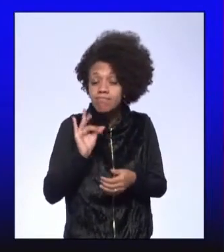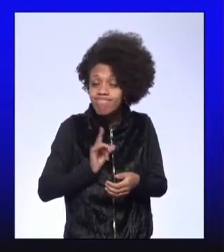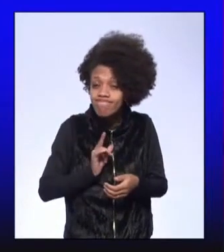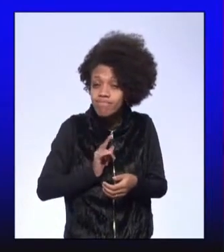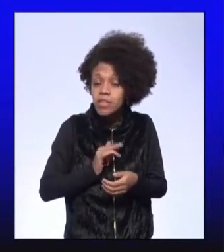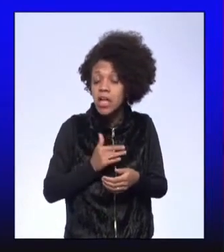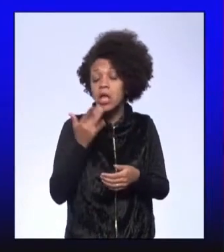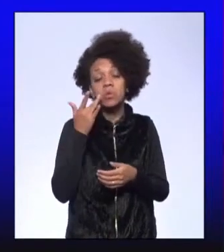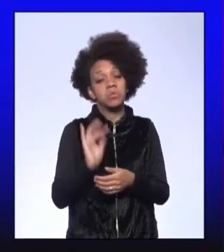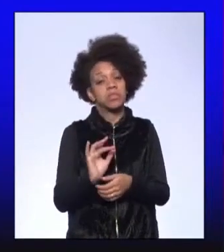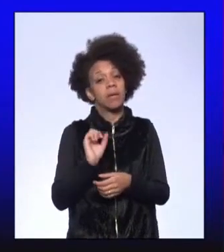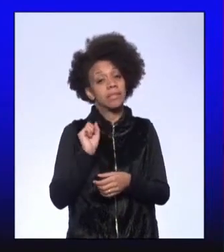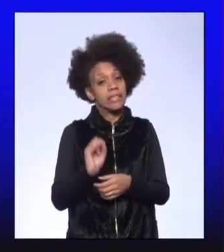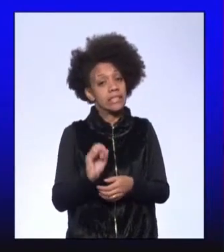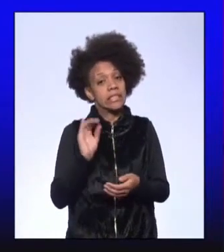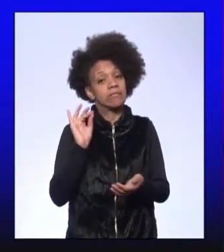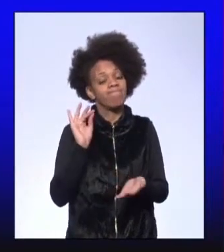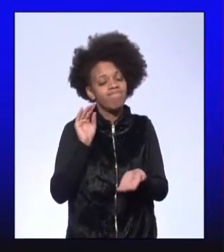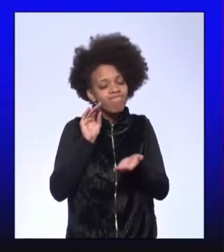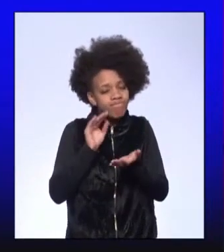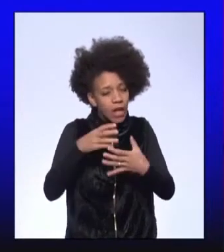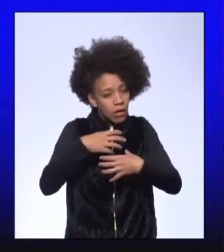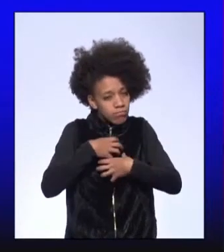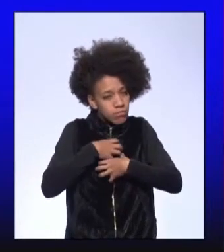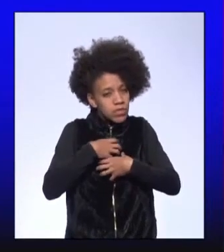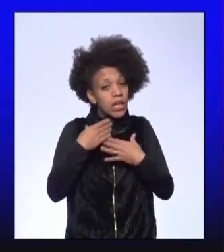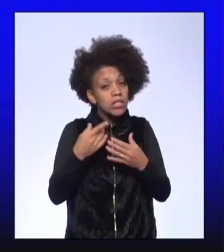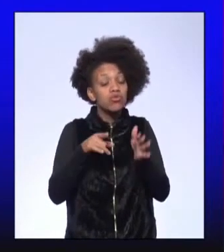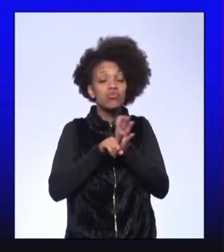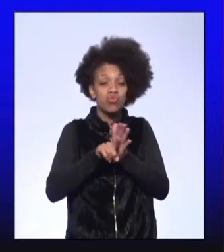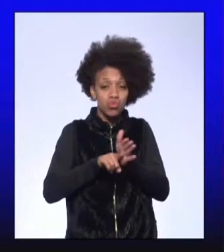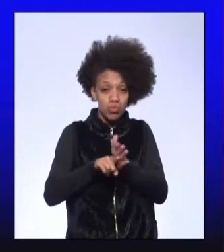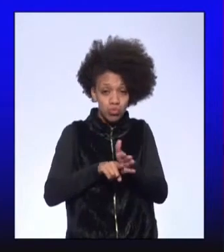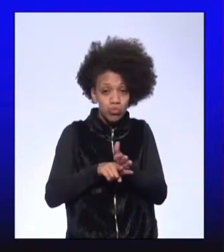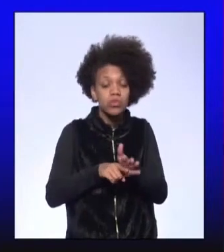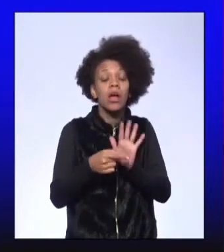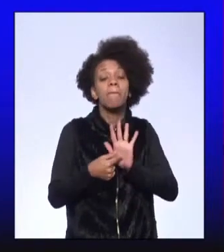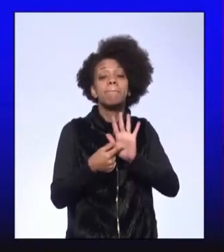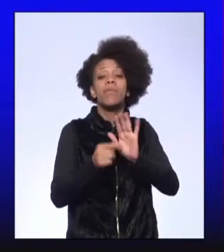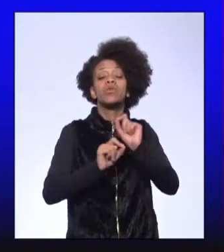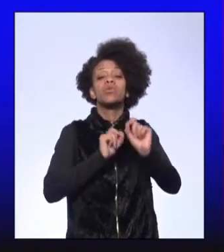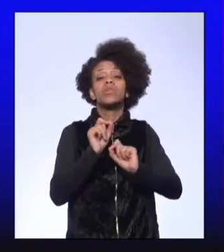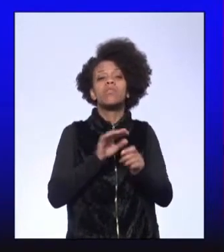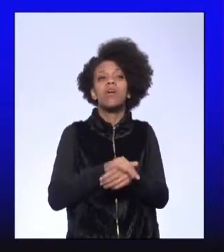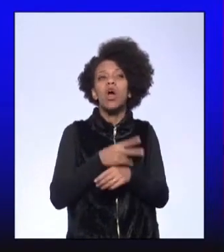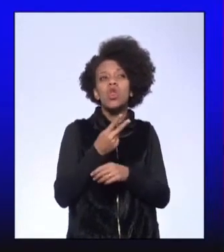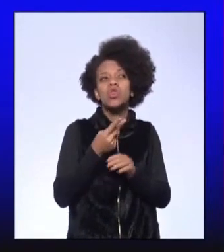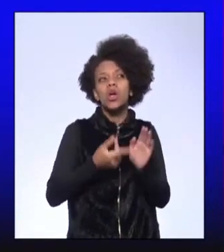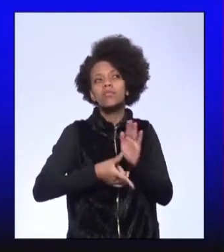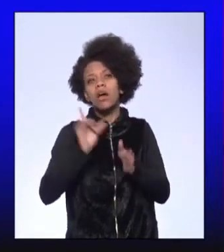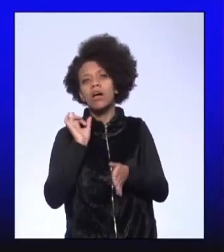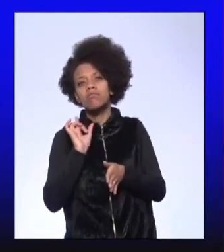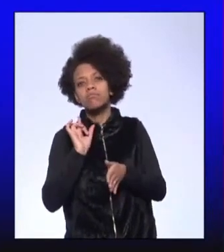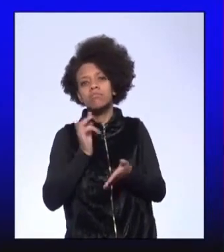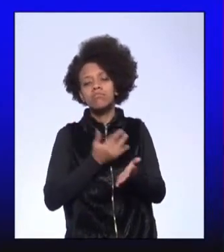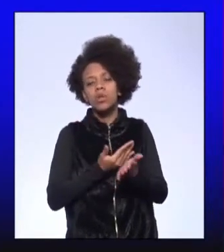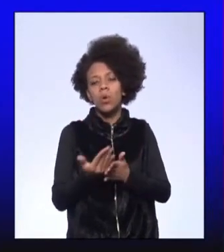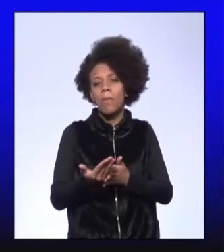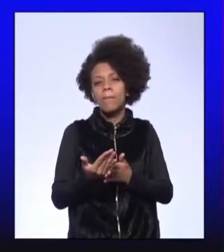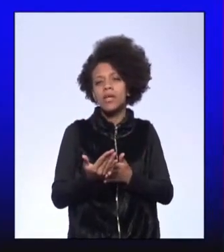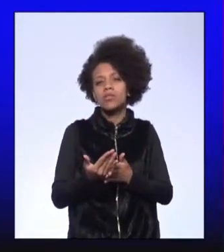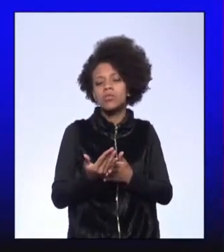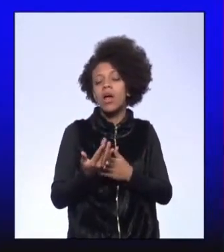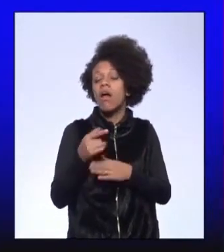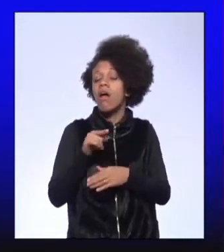não sabe ainda estar infectado, e já há estudos que mostram que 2 dias antes do início dos sintomas,